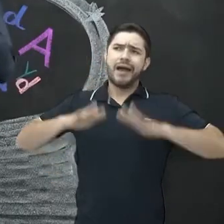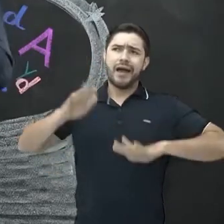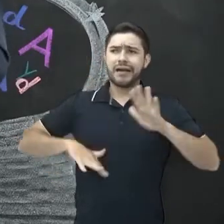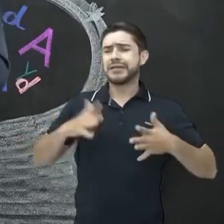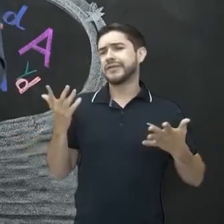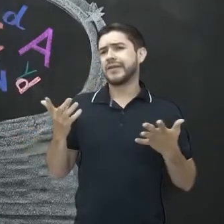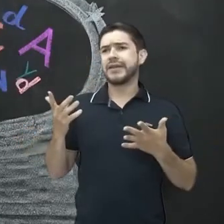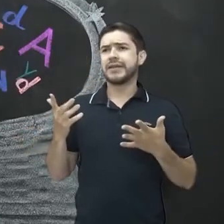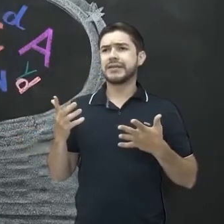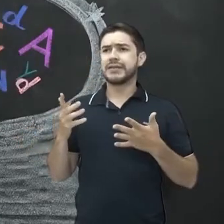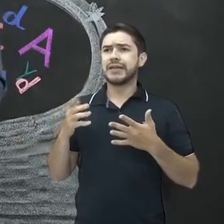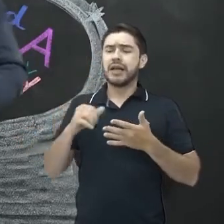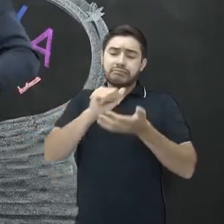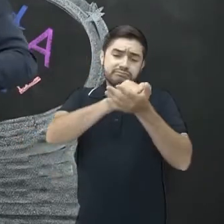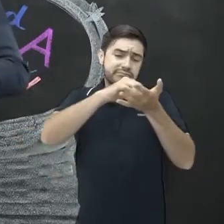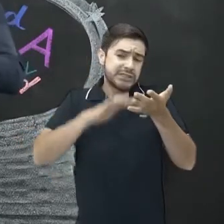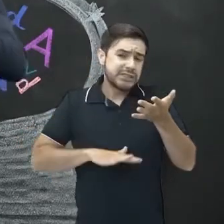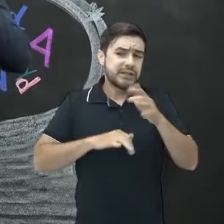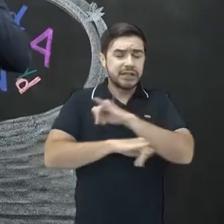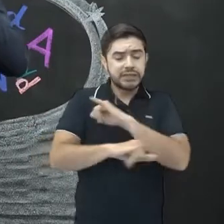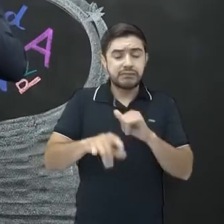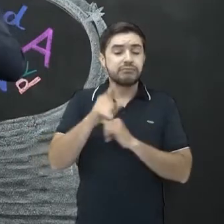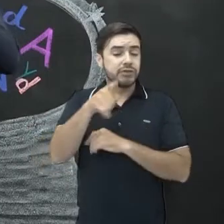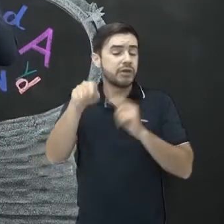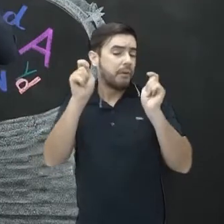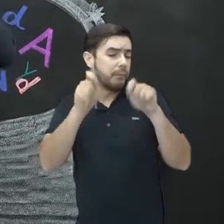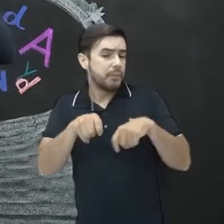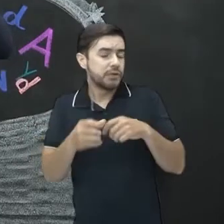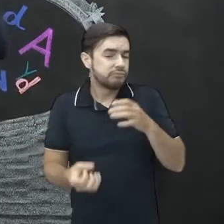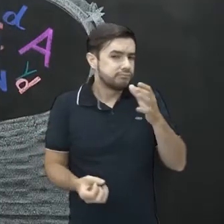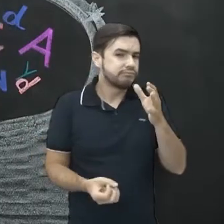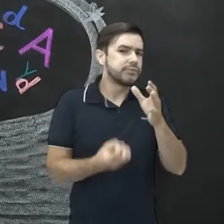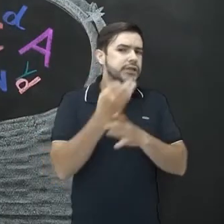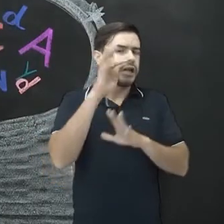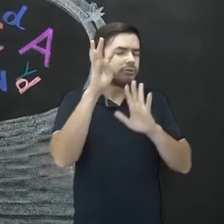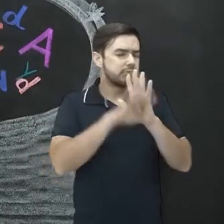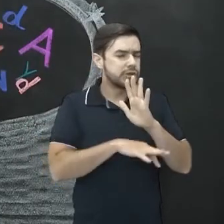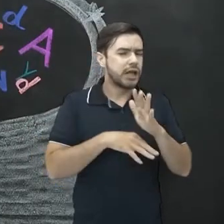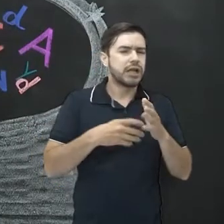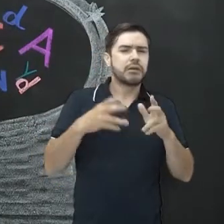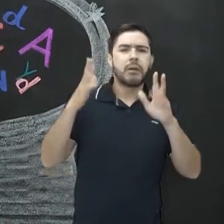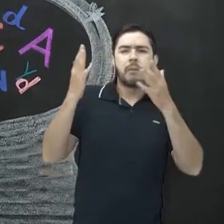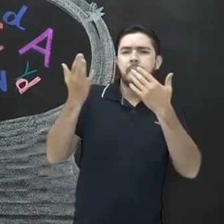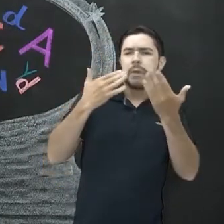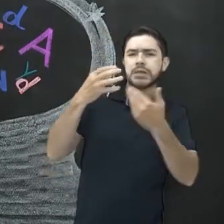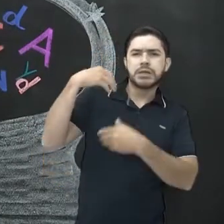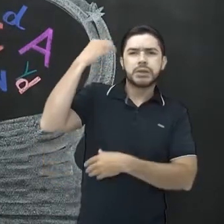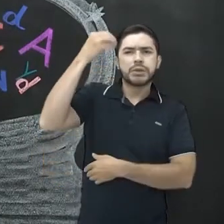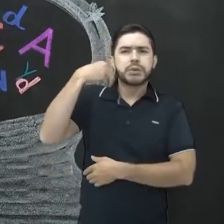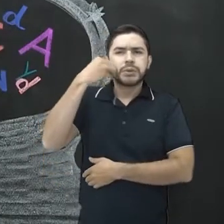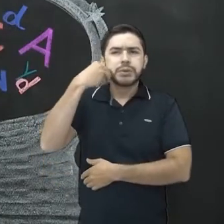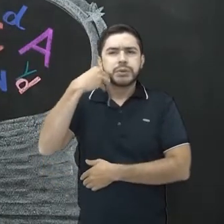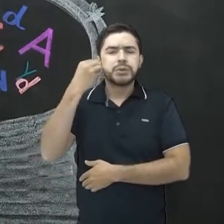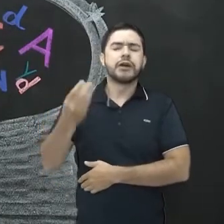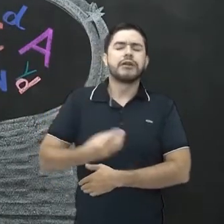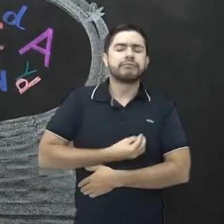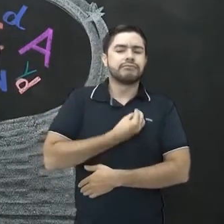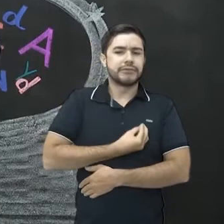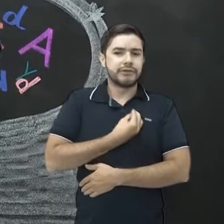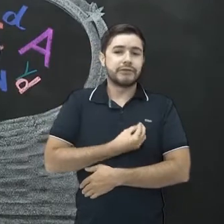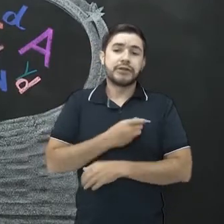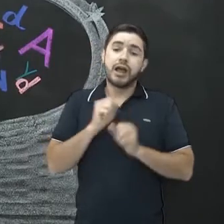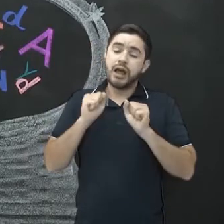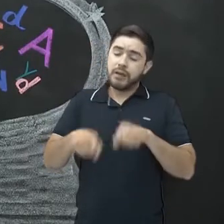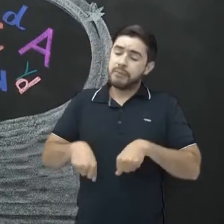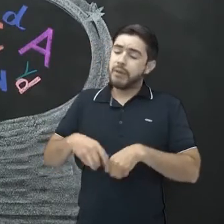você invente um personagem que tenha vivenciado uma experiência. Aí, nesse caso, você pode fazer um relato